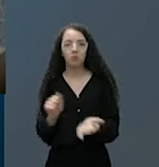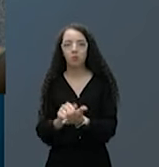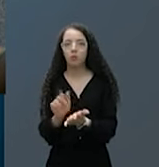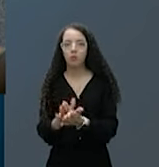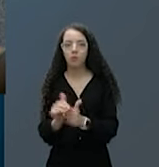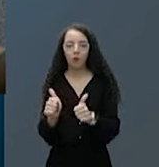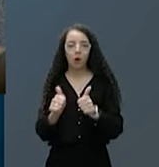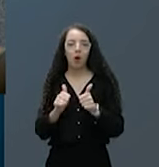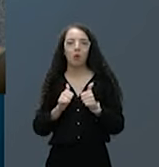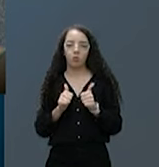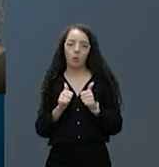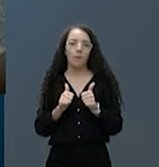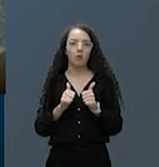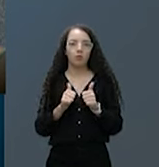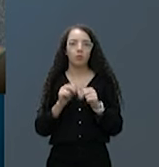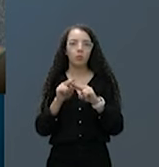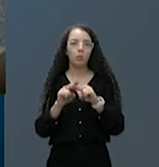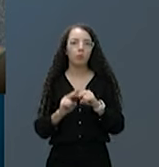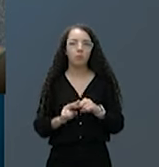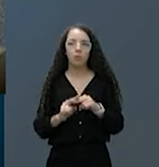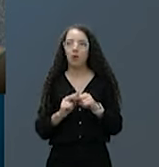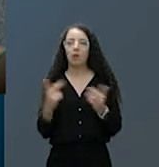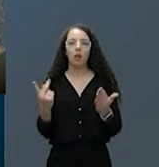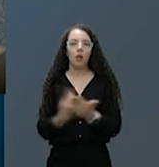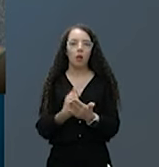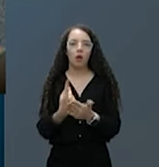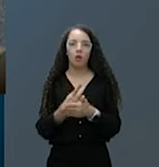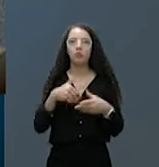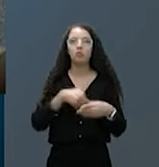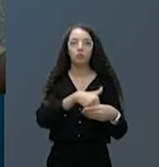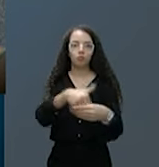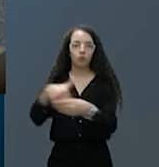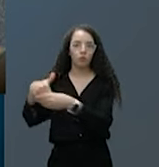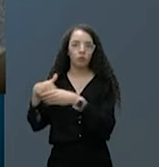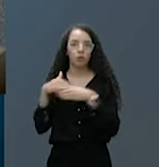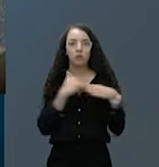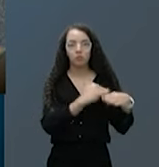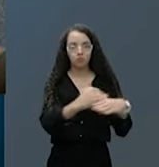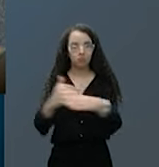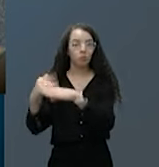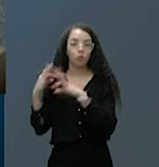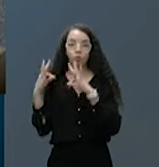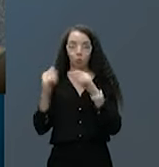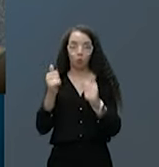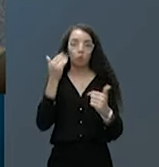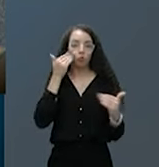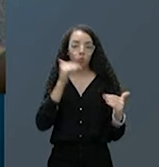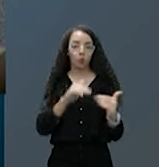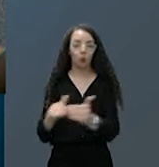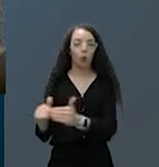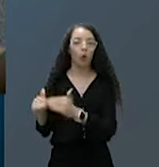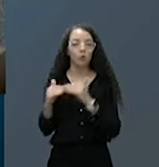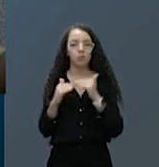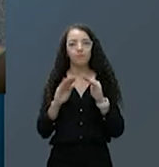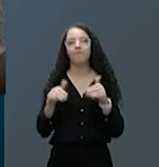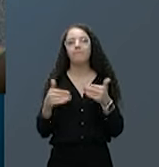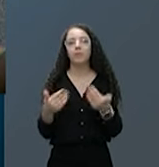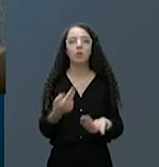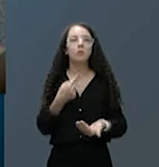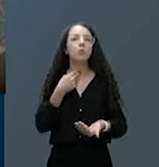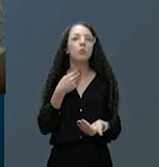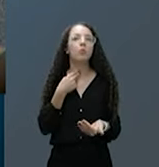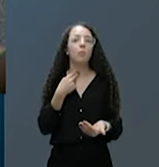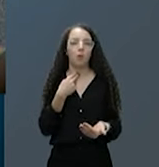somente pela mera improcedência em votação unânime. Sendo assim, Excelência, imprescindível que a improcedência ela seja